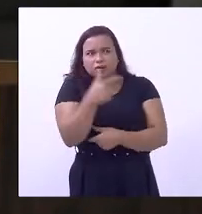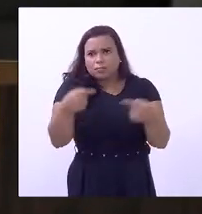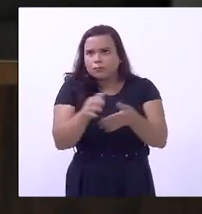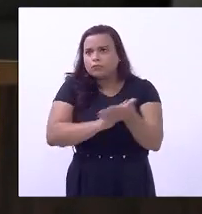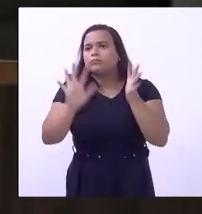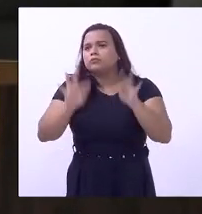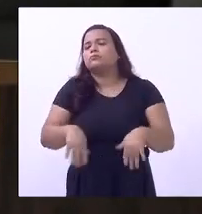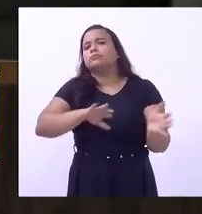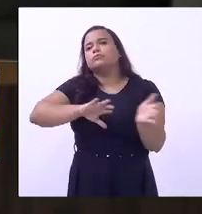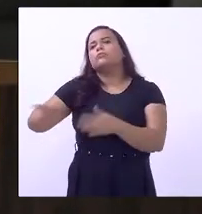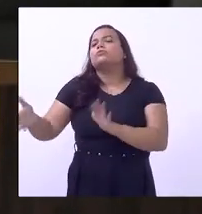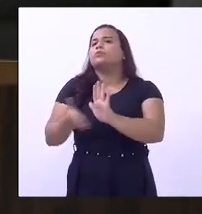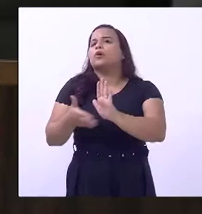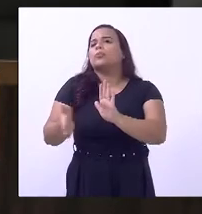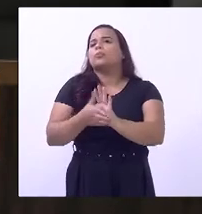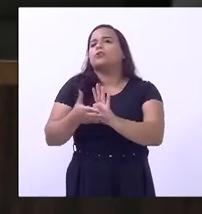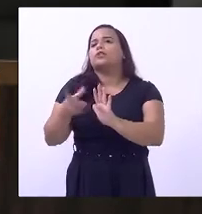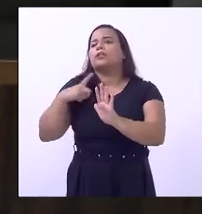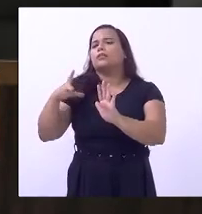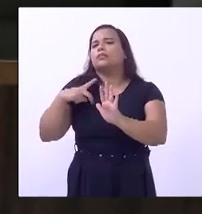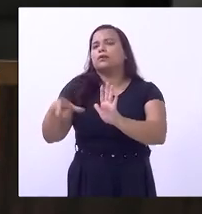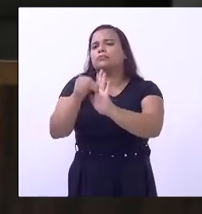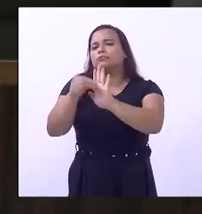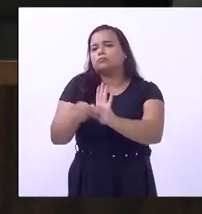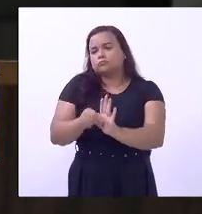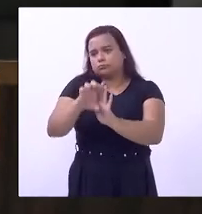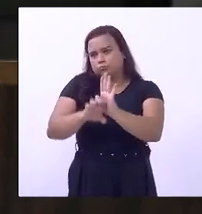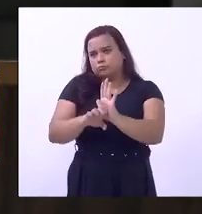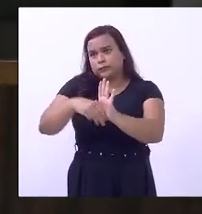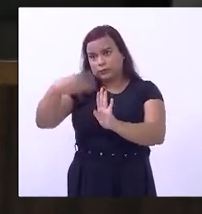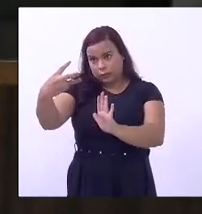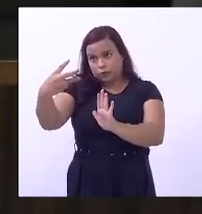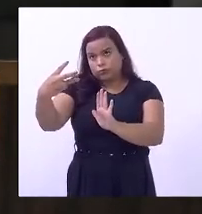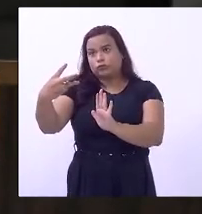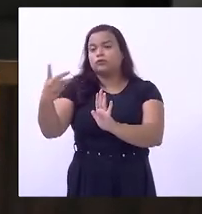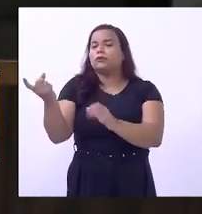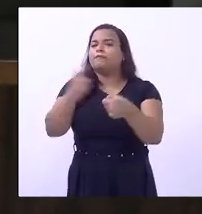encerrada a discussão, a presente proposta recebeu 3 emendas e retorna às comissões.